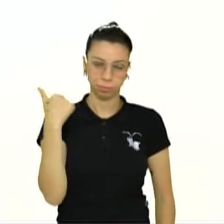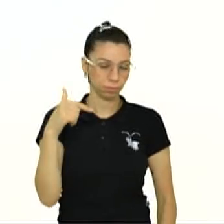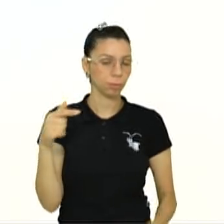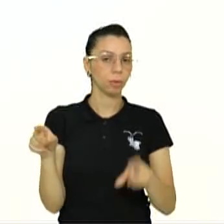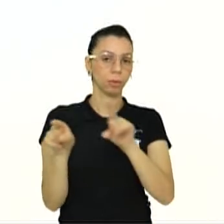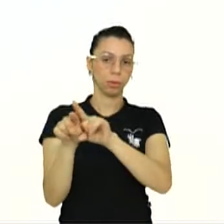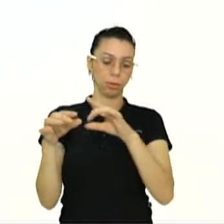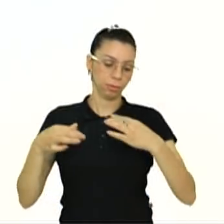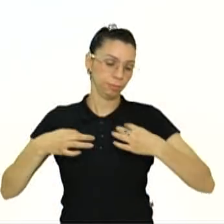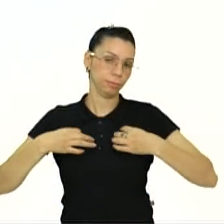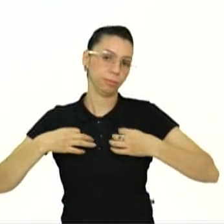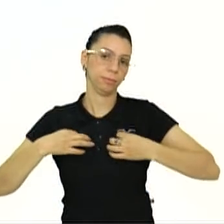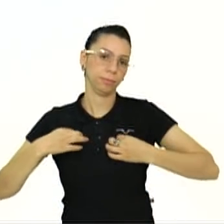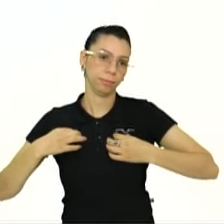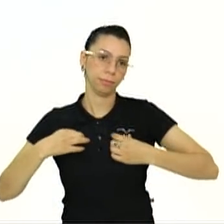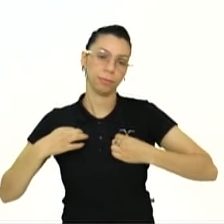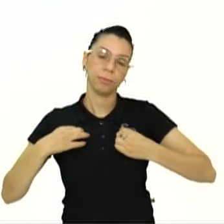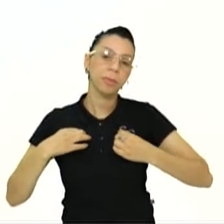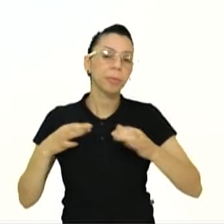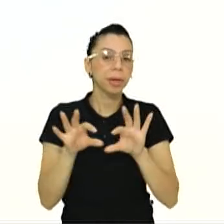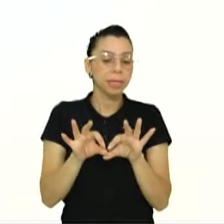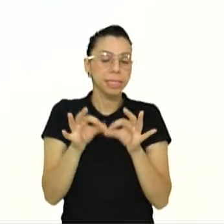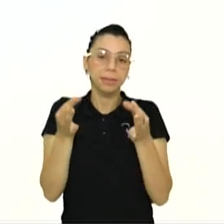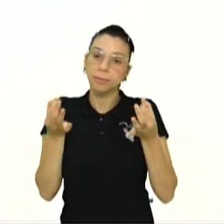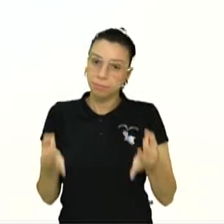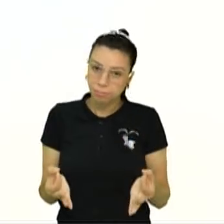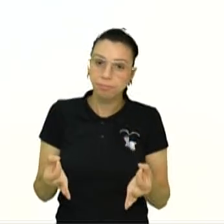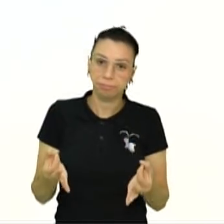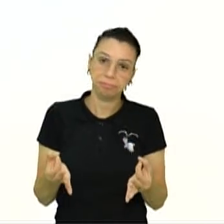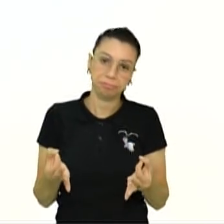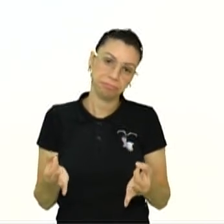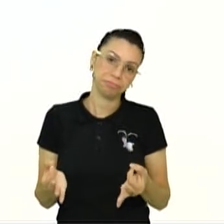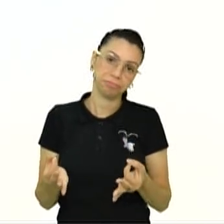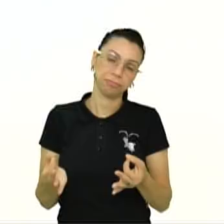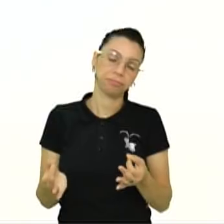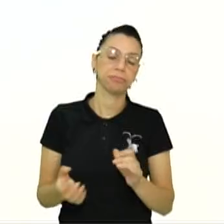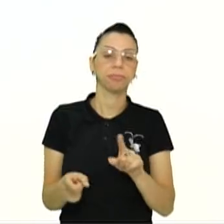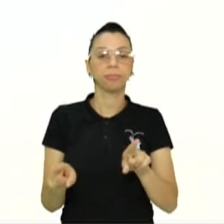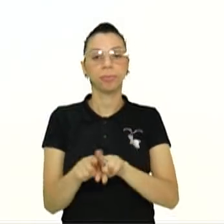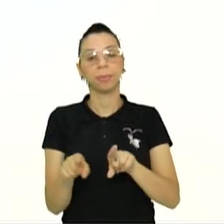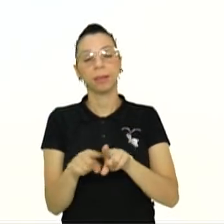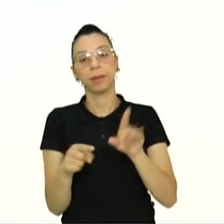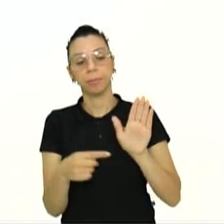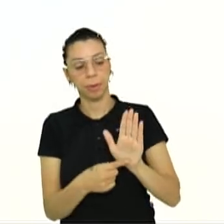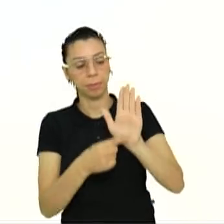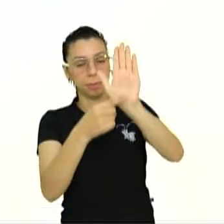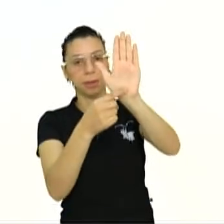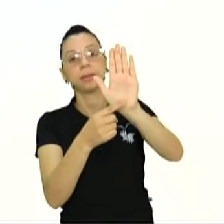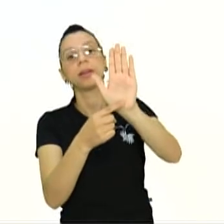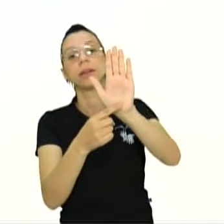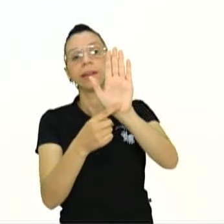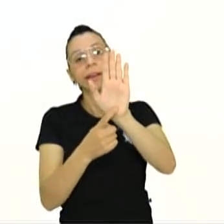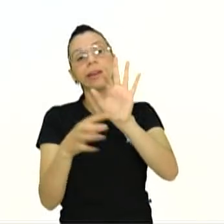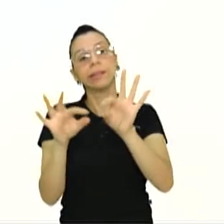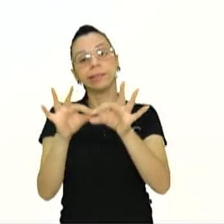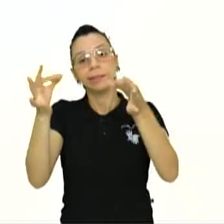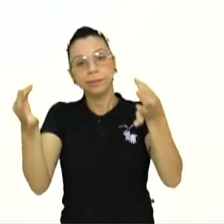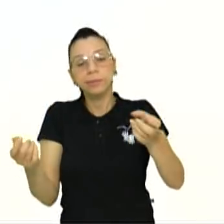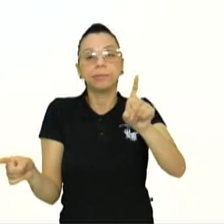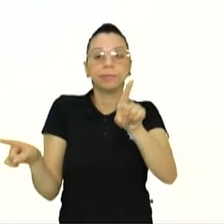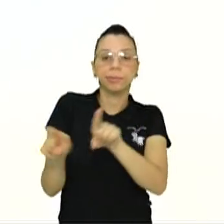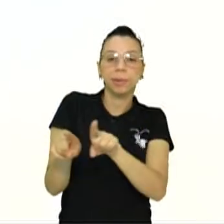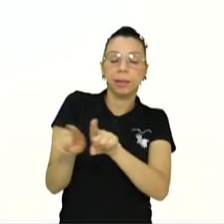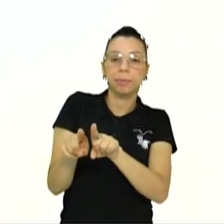vestuário já são mais, o seu figurino também é mais simples, a apresentação do palco também é mais